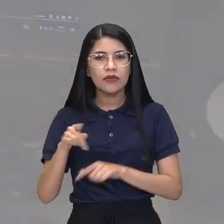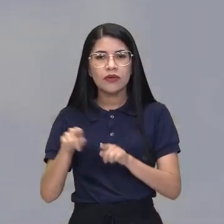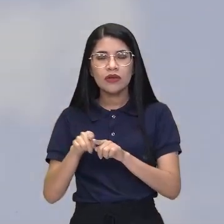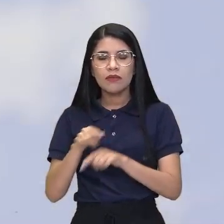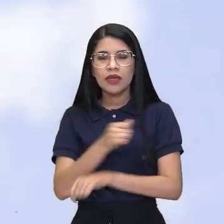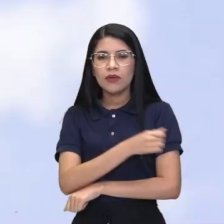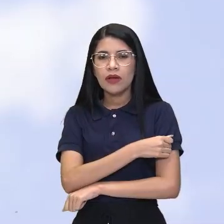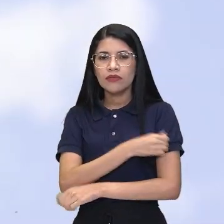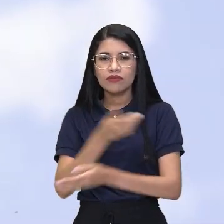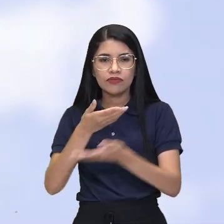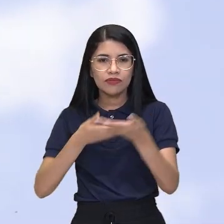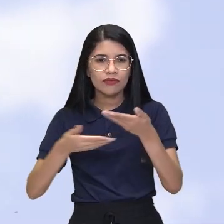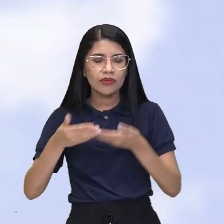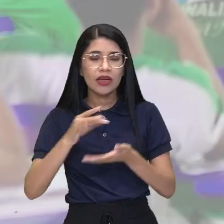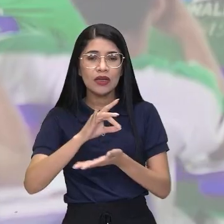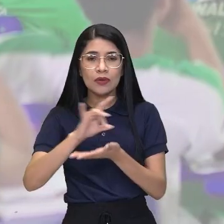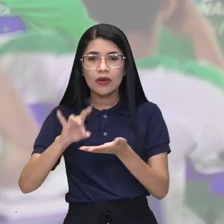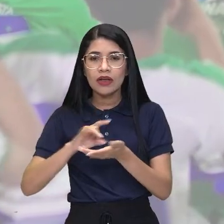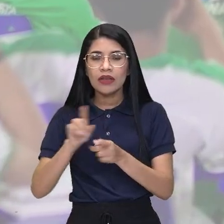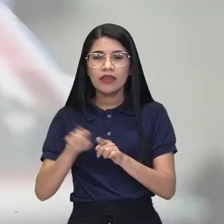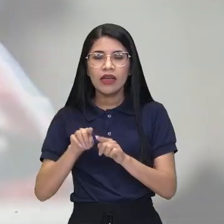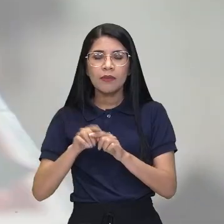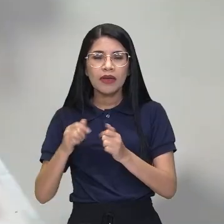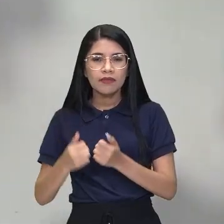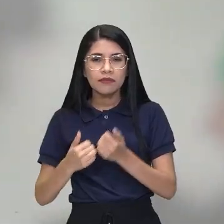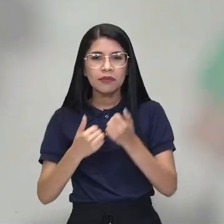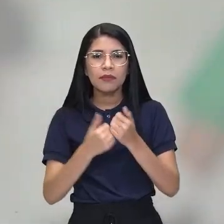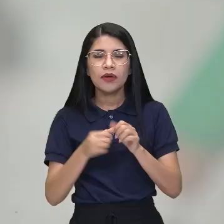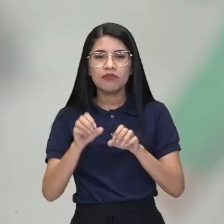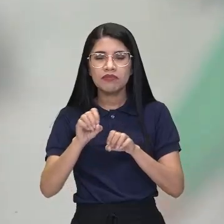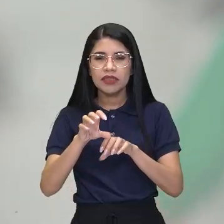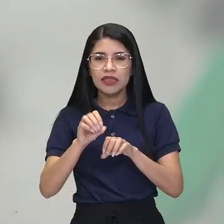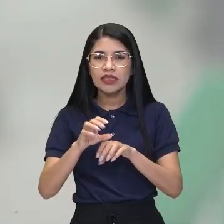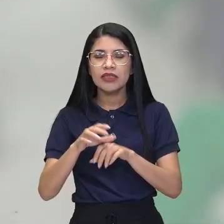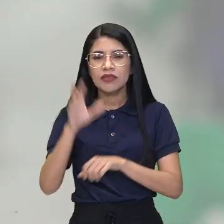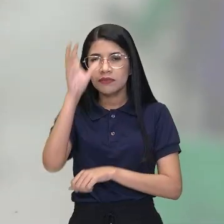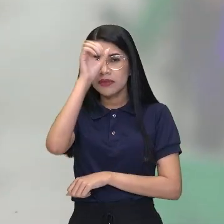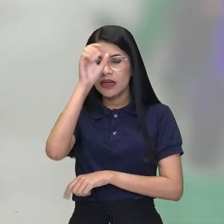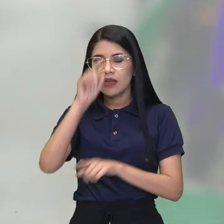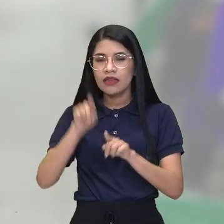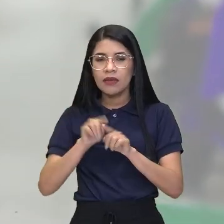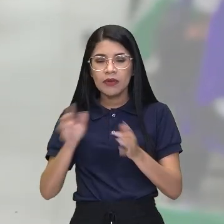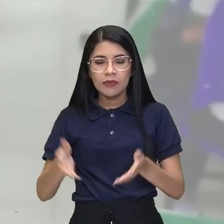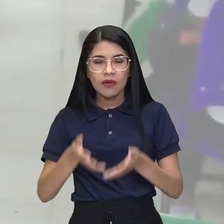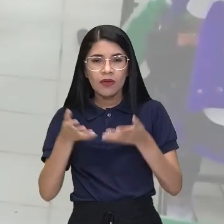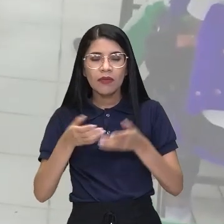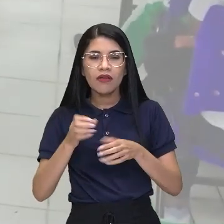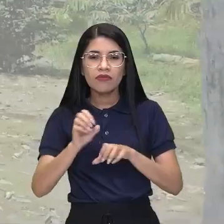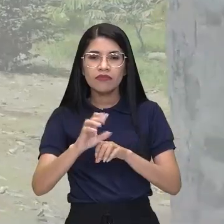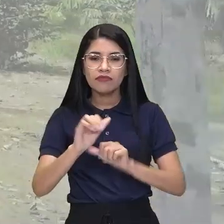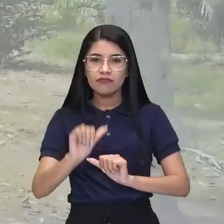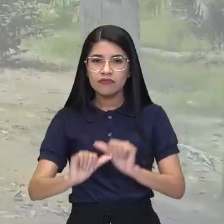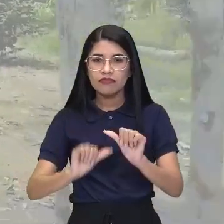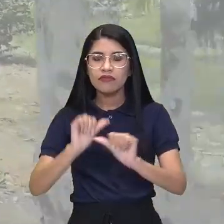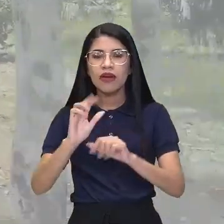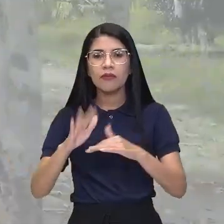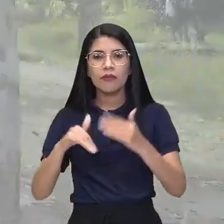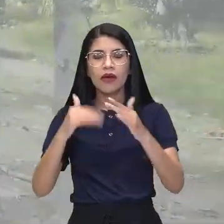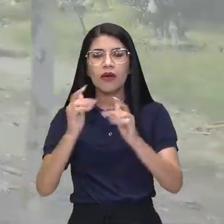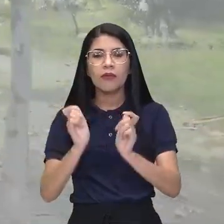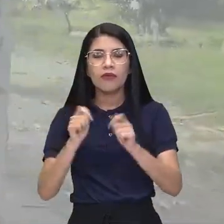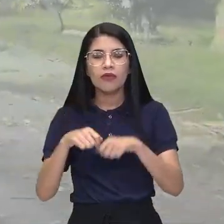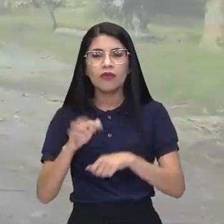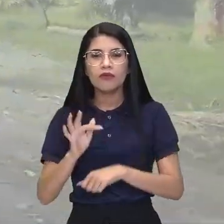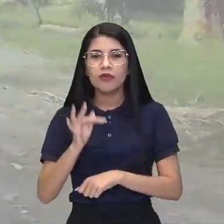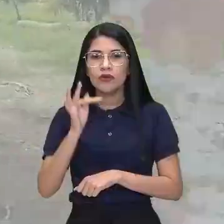professores. O CEMIAN enriquece suas experiências de aprendizagem e promove uma educação transformadora para construir